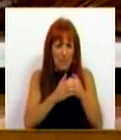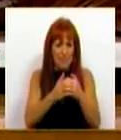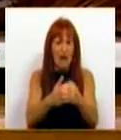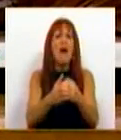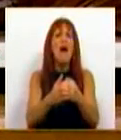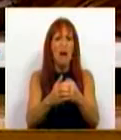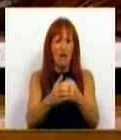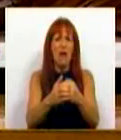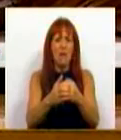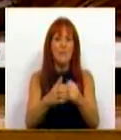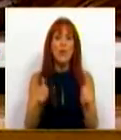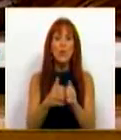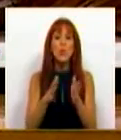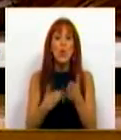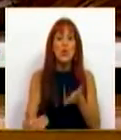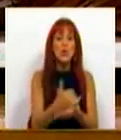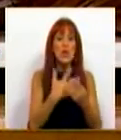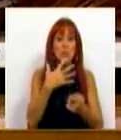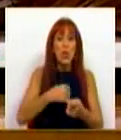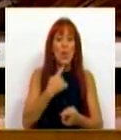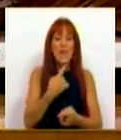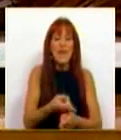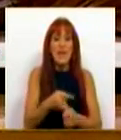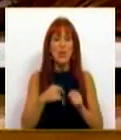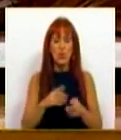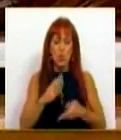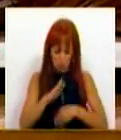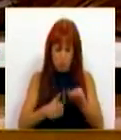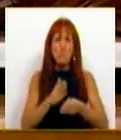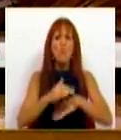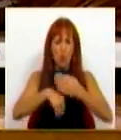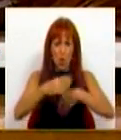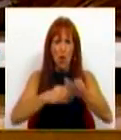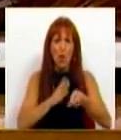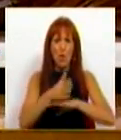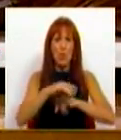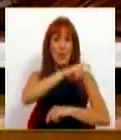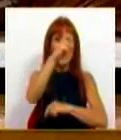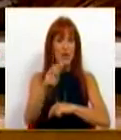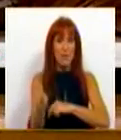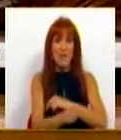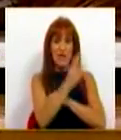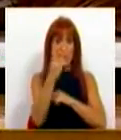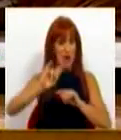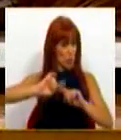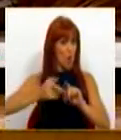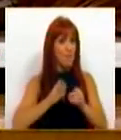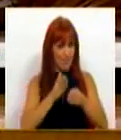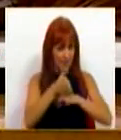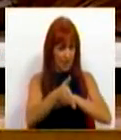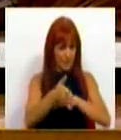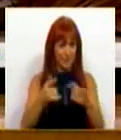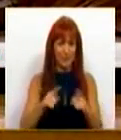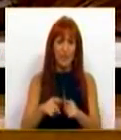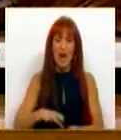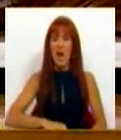consecutivos. Todos os dados indicam que o continuará a fazer no terceiro trimestre deste ano.